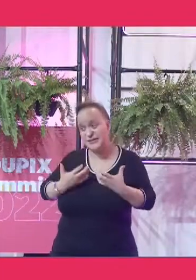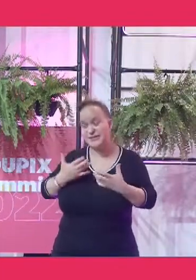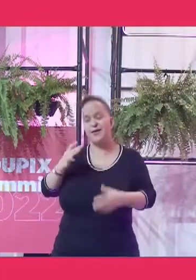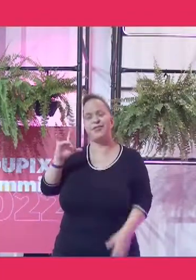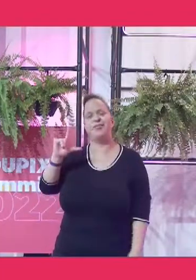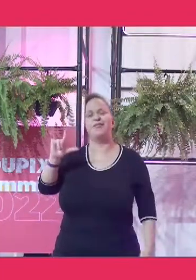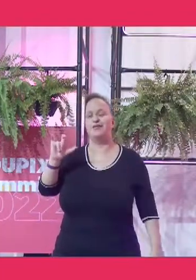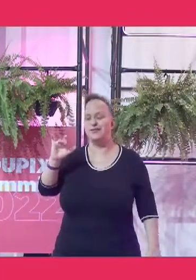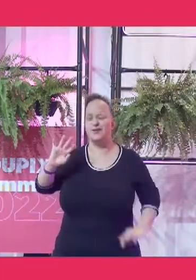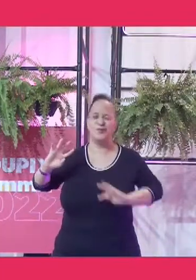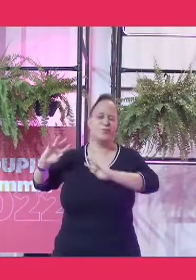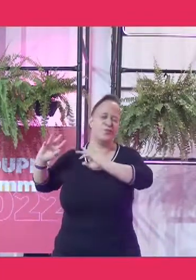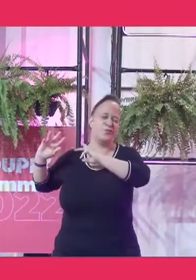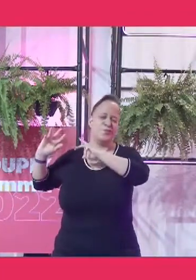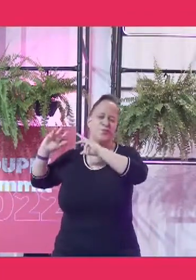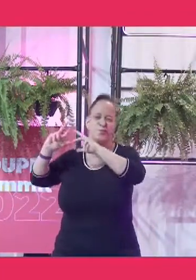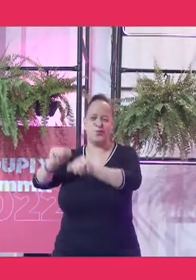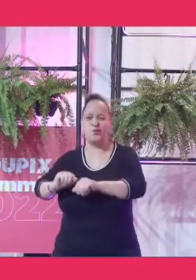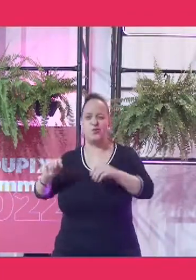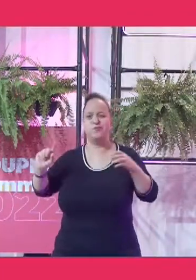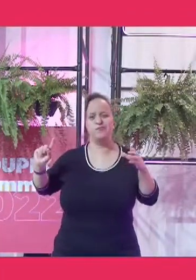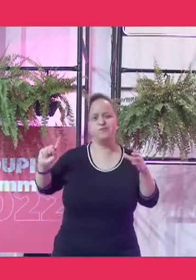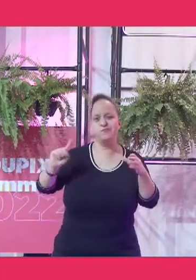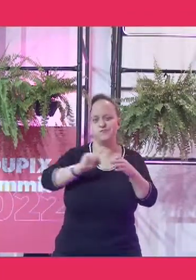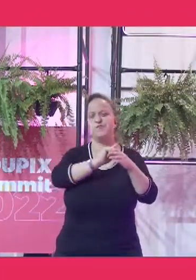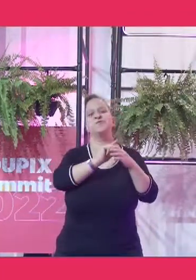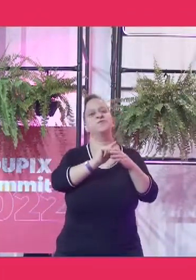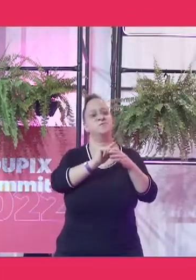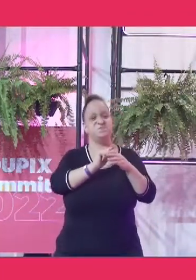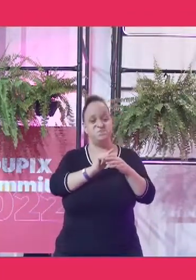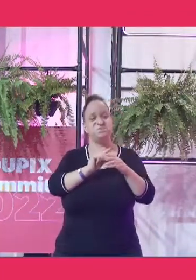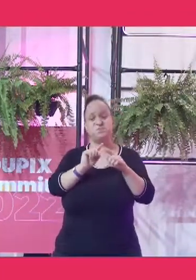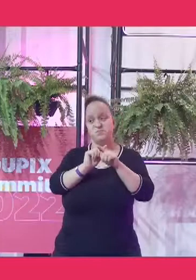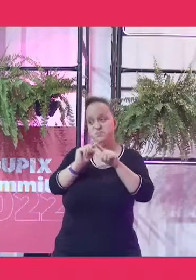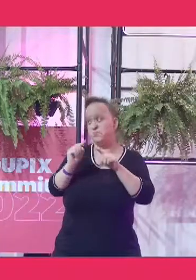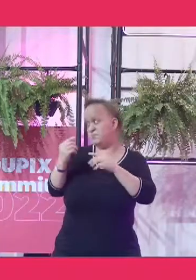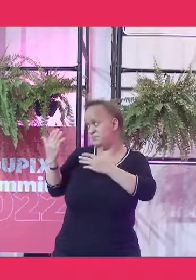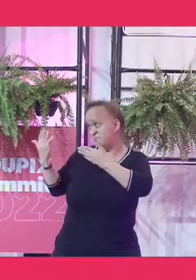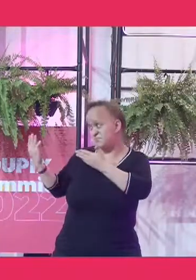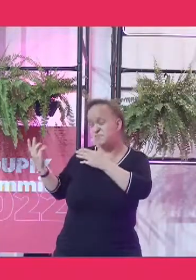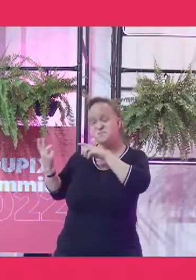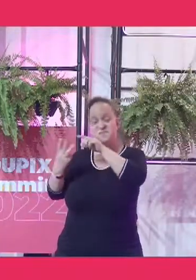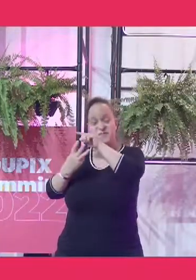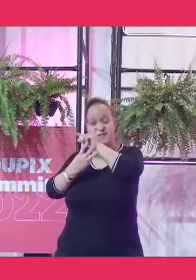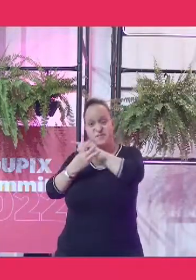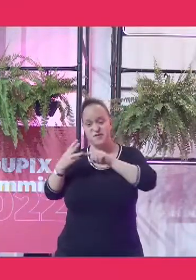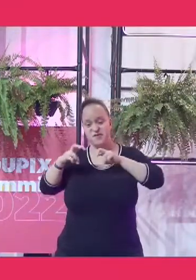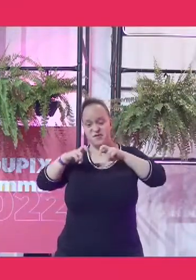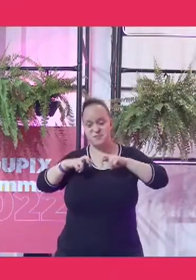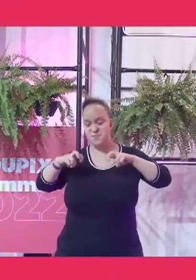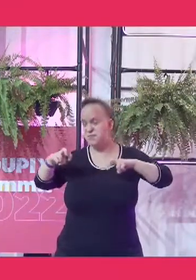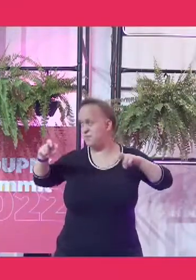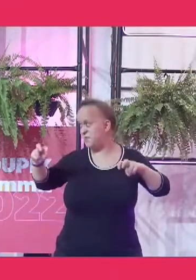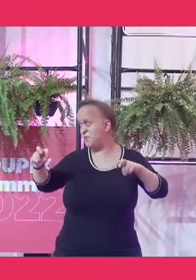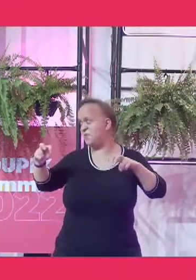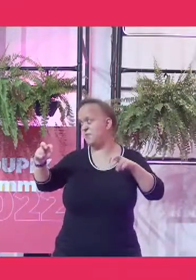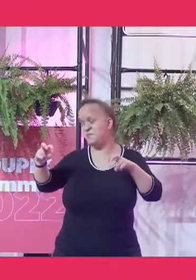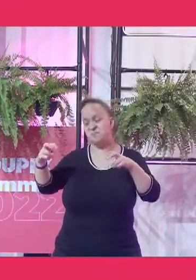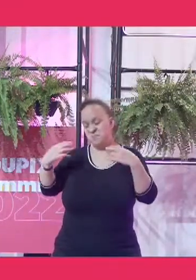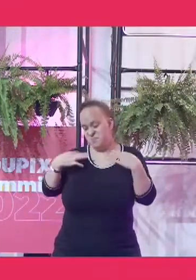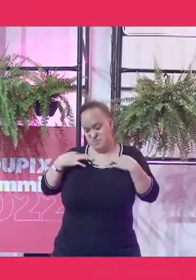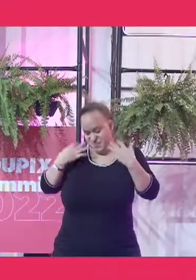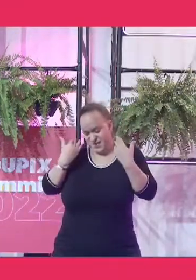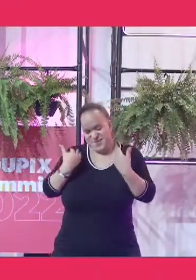Todos nós seremos parte dele, mas essas três pessoas que estão aqui em volta de mim, que não tenho nem